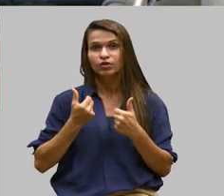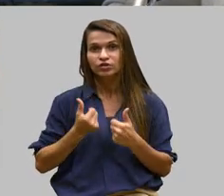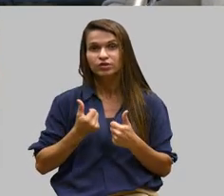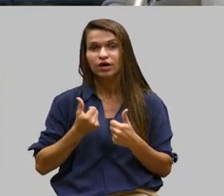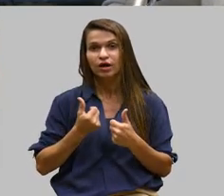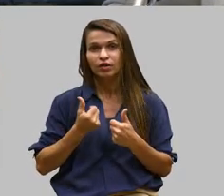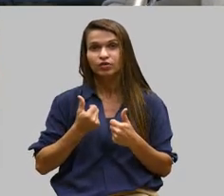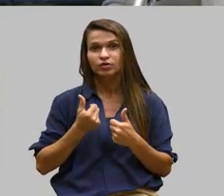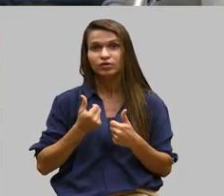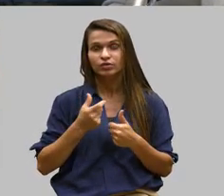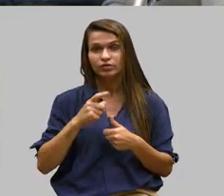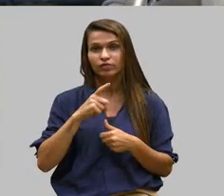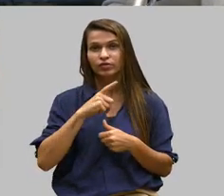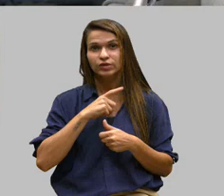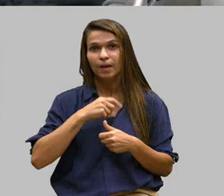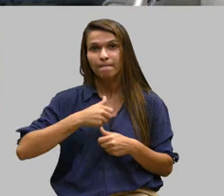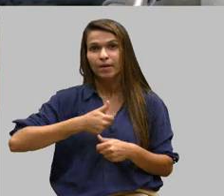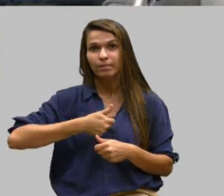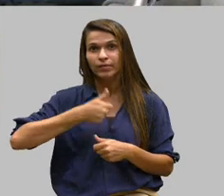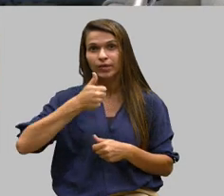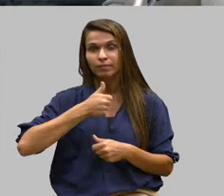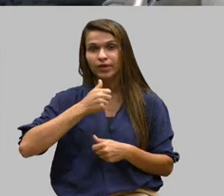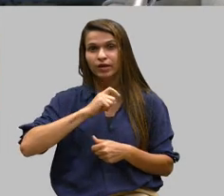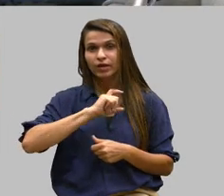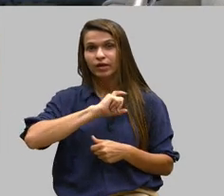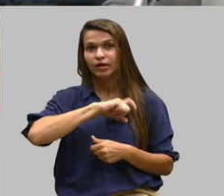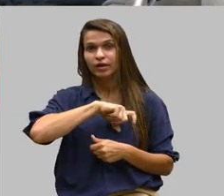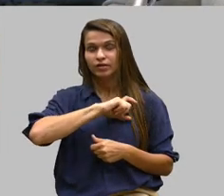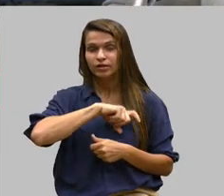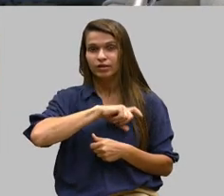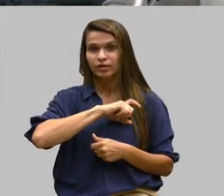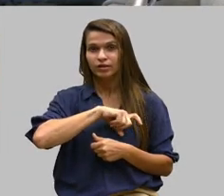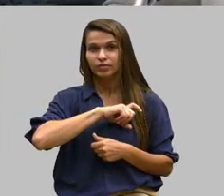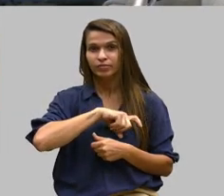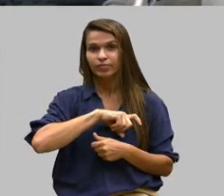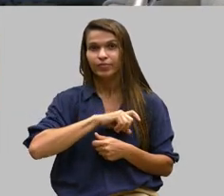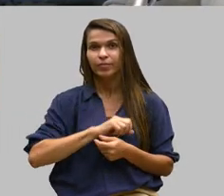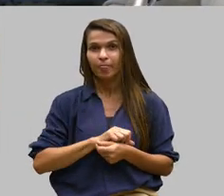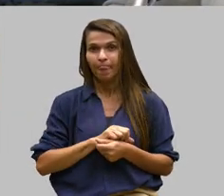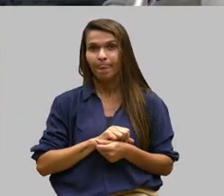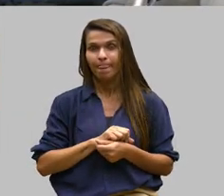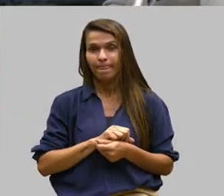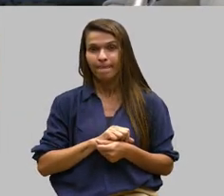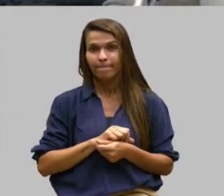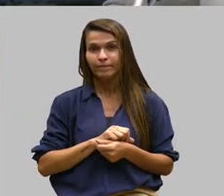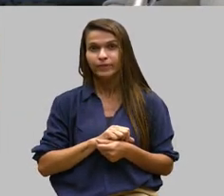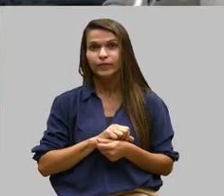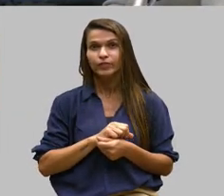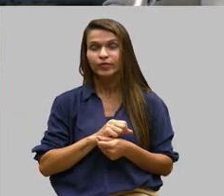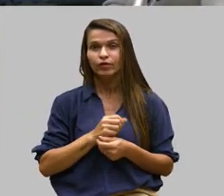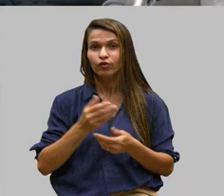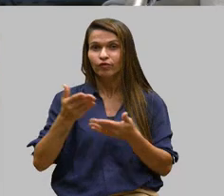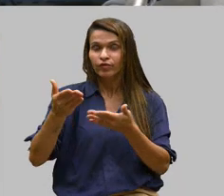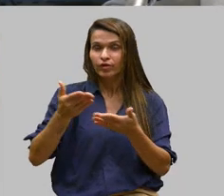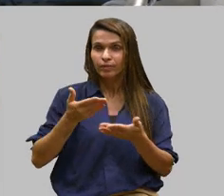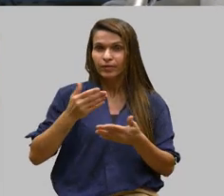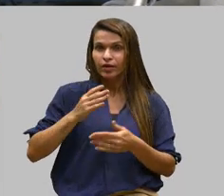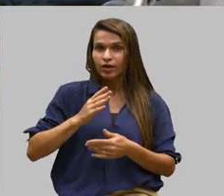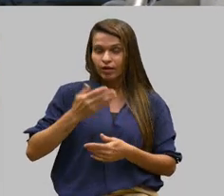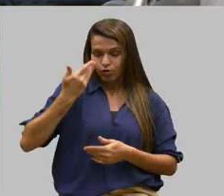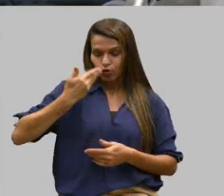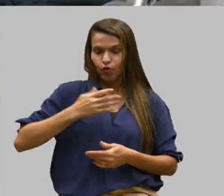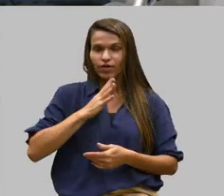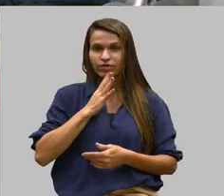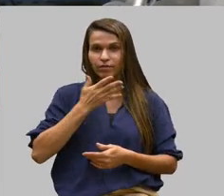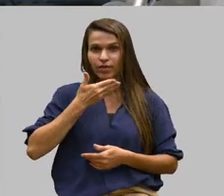eu vou tirar a minha primeira carteira de habilitação com evita a vocês a me conhecer melhor